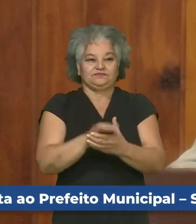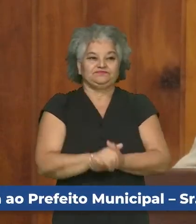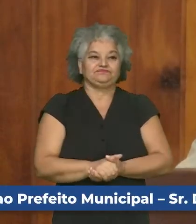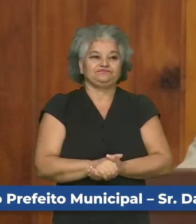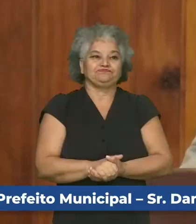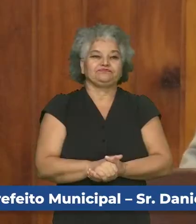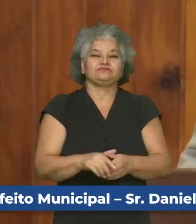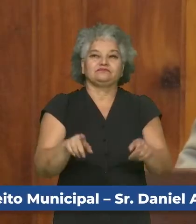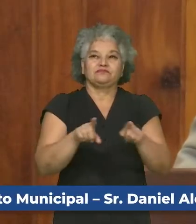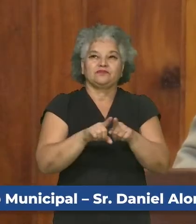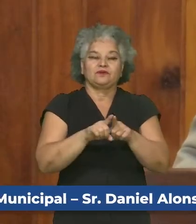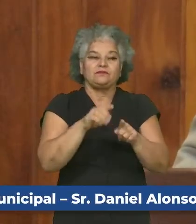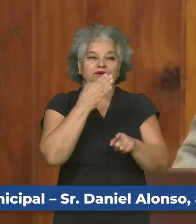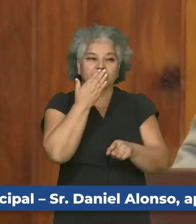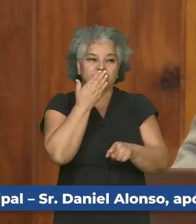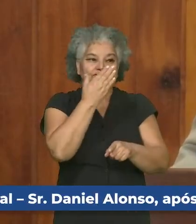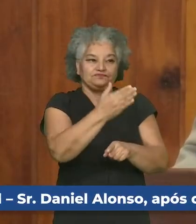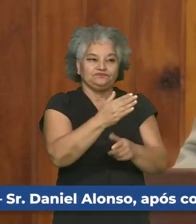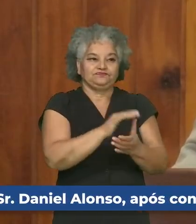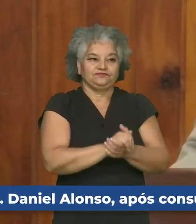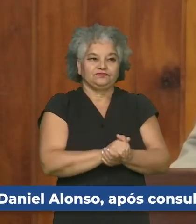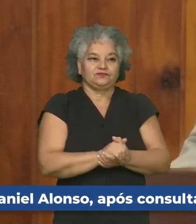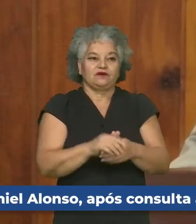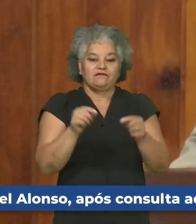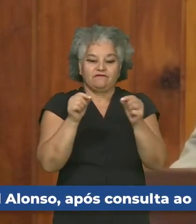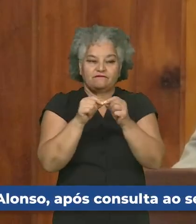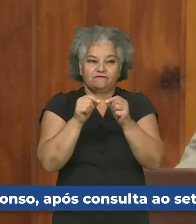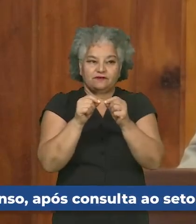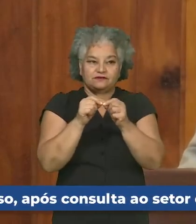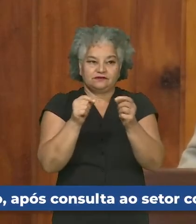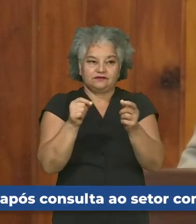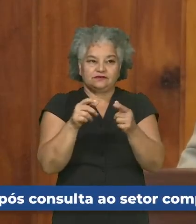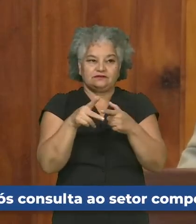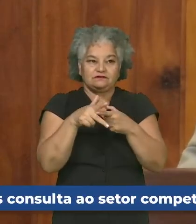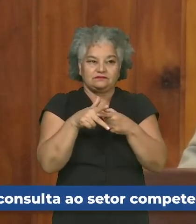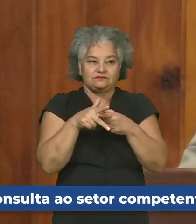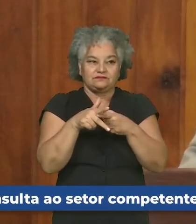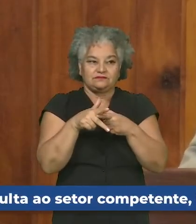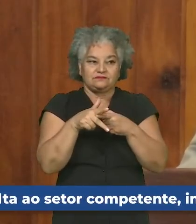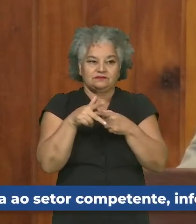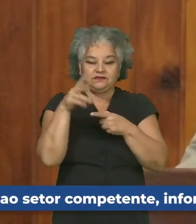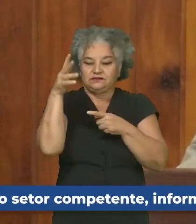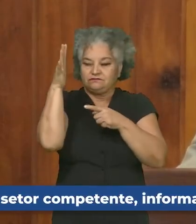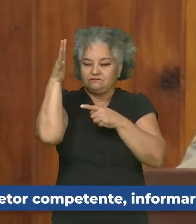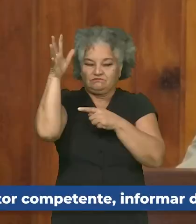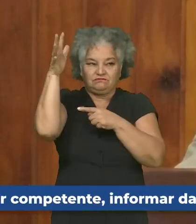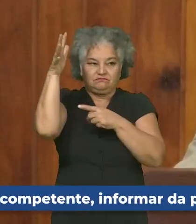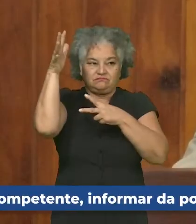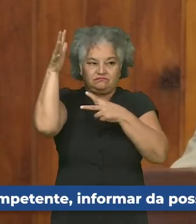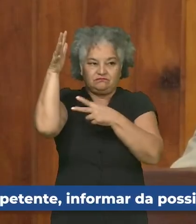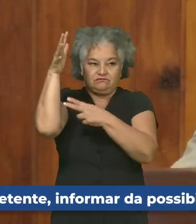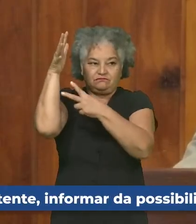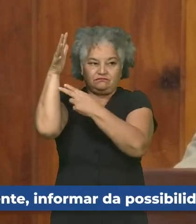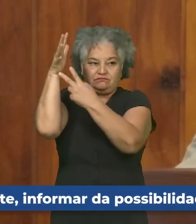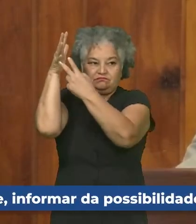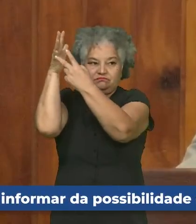Solicitando também que seja feita essa poda ou essa remoção dessas árvores,